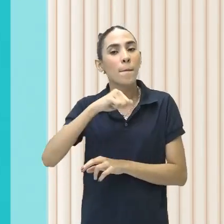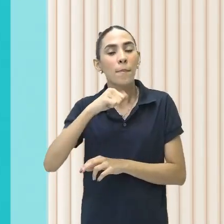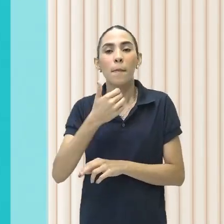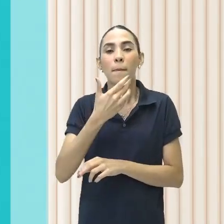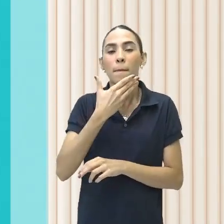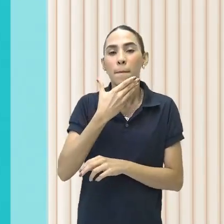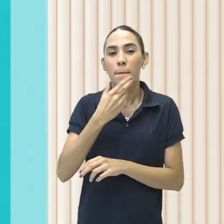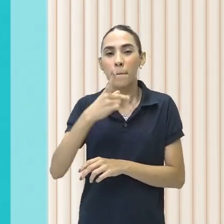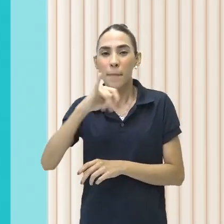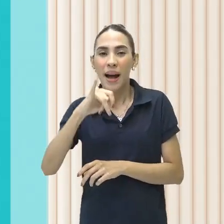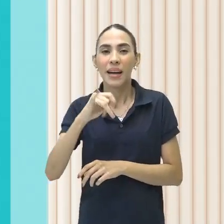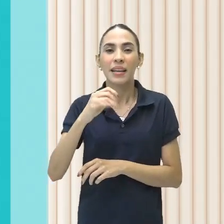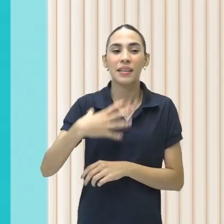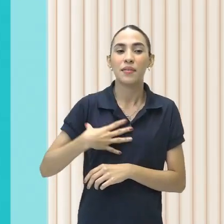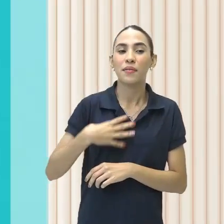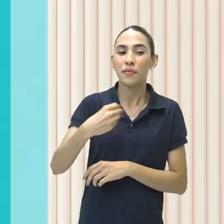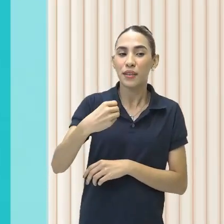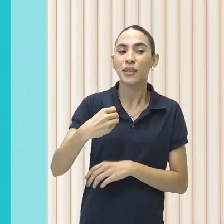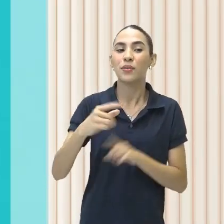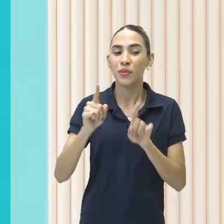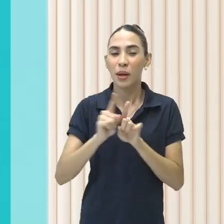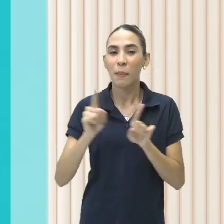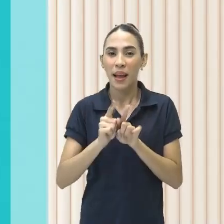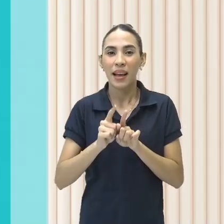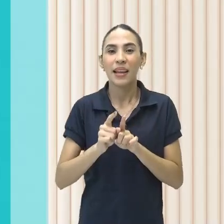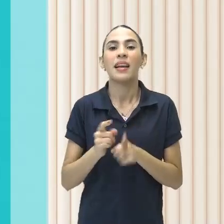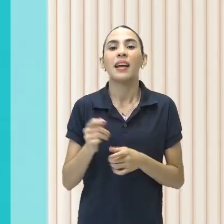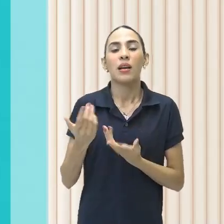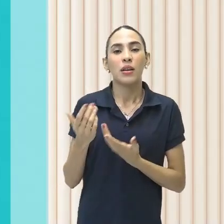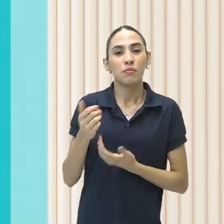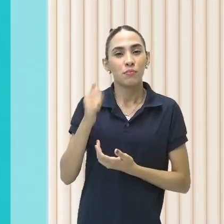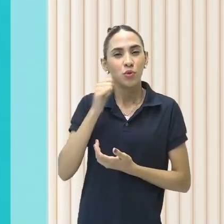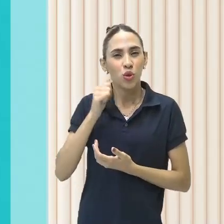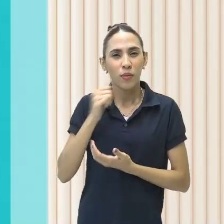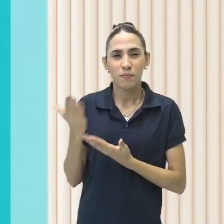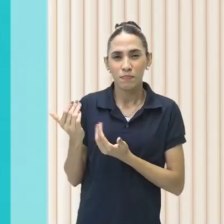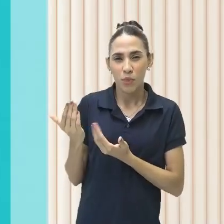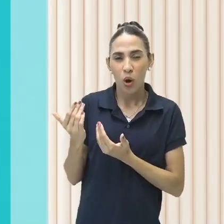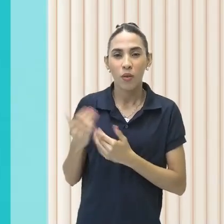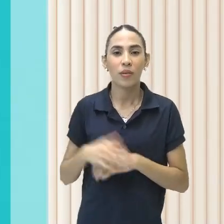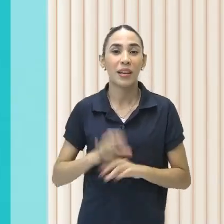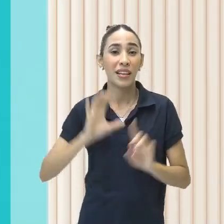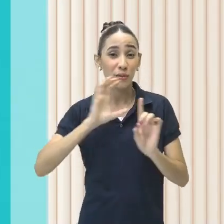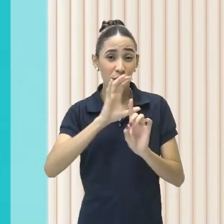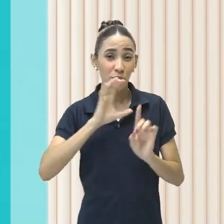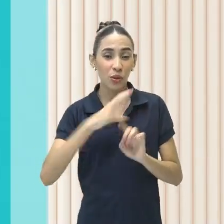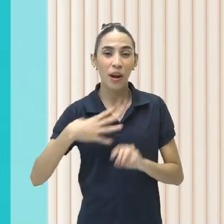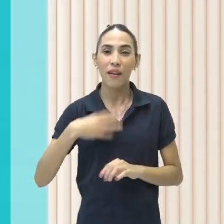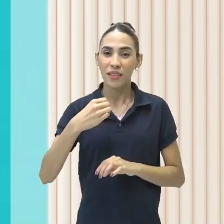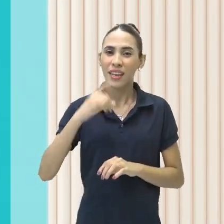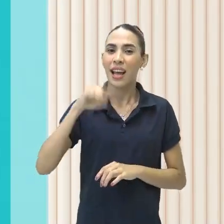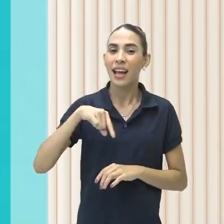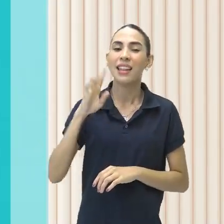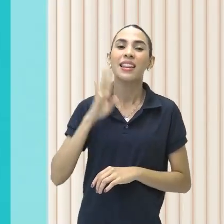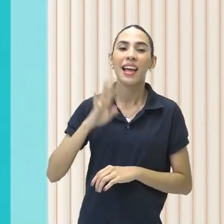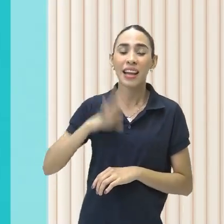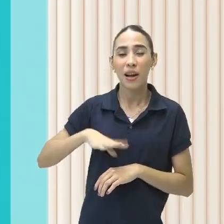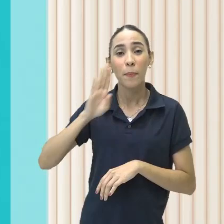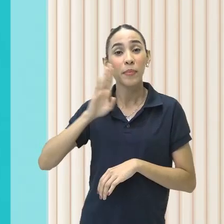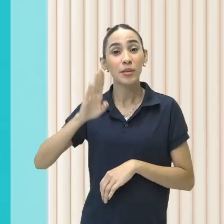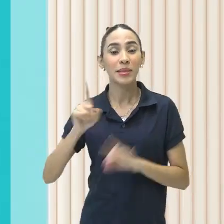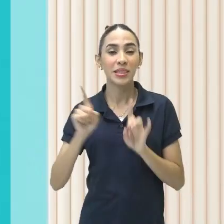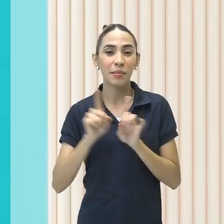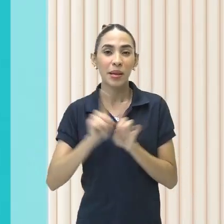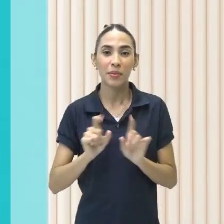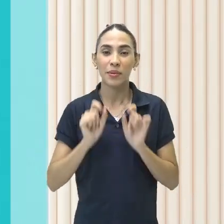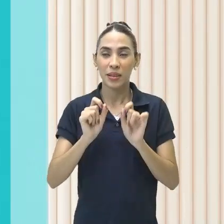que tem ali, né? No caso, com a filha mais nova, como o lado intelectual do pai influenciou a filha. É muito legal. E,